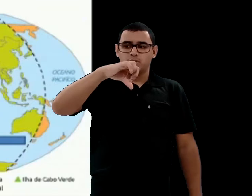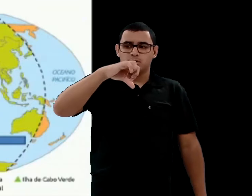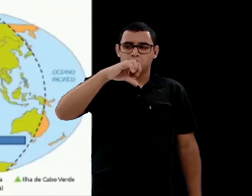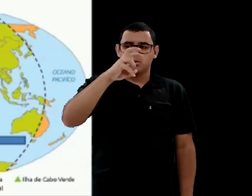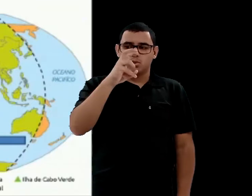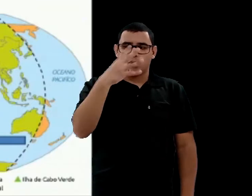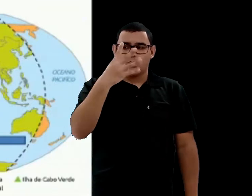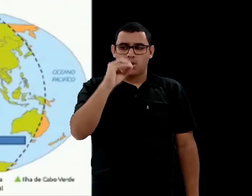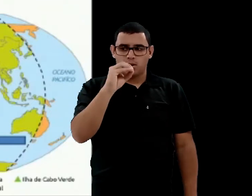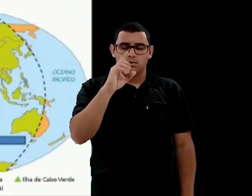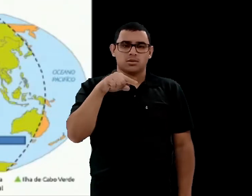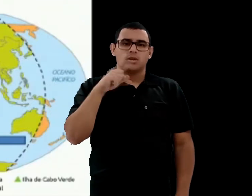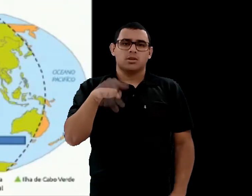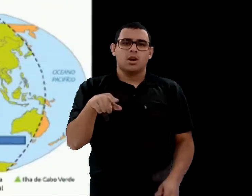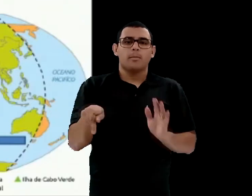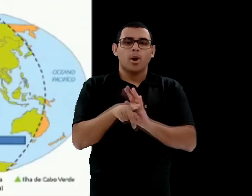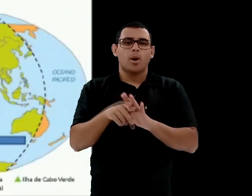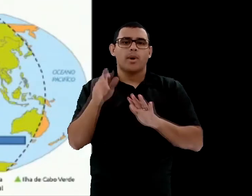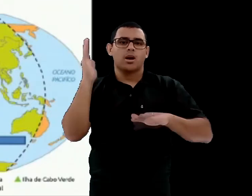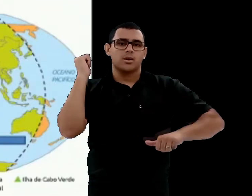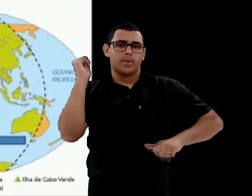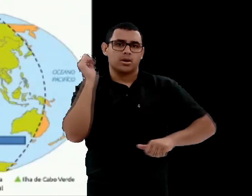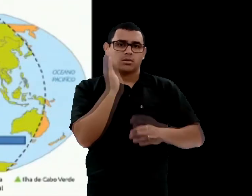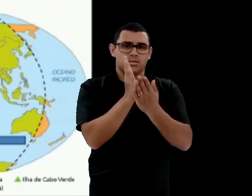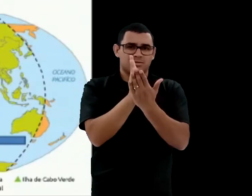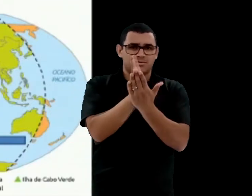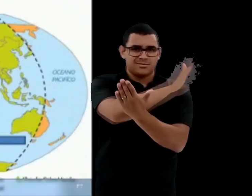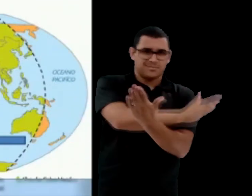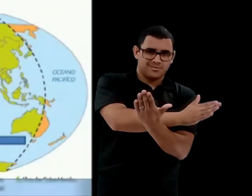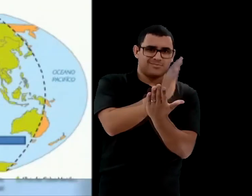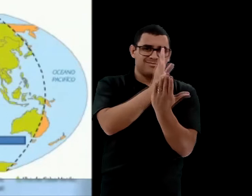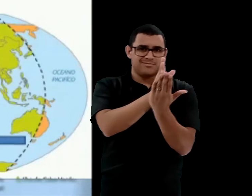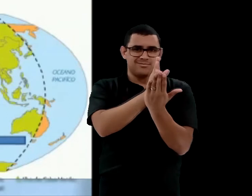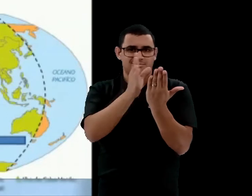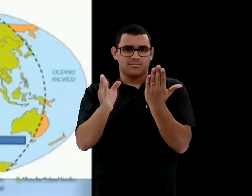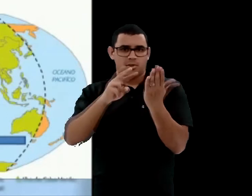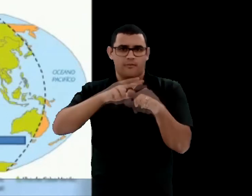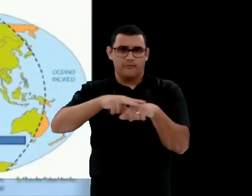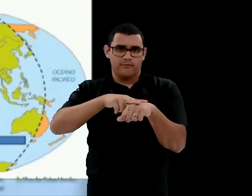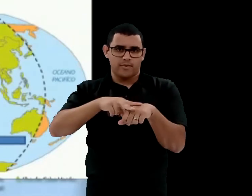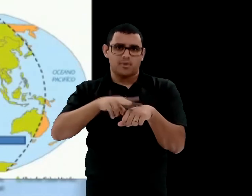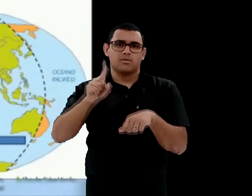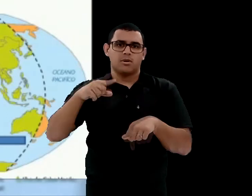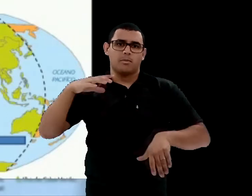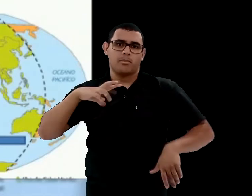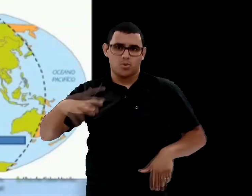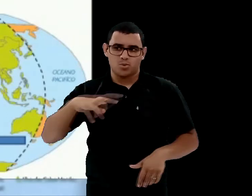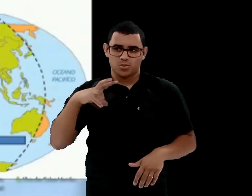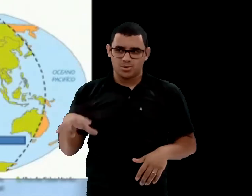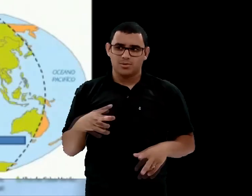1494. Então, o que seriam as terras da Espanha e o que seriam as terras de Portugal. E vocês podem